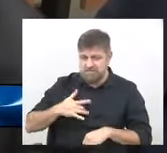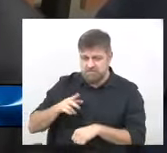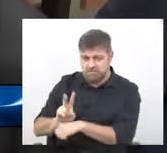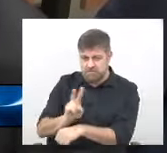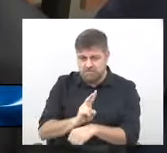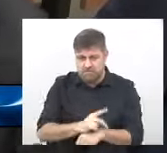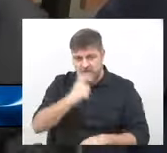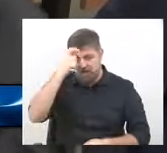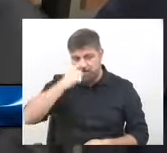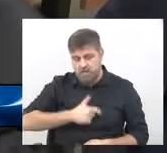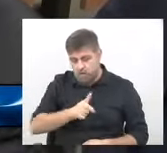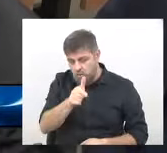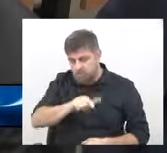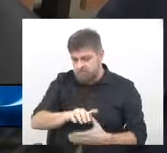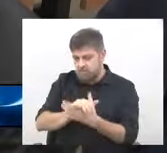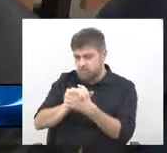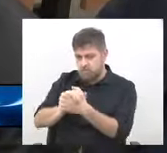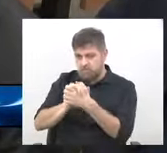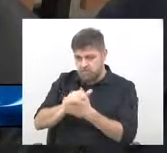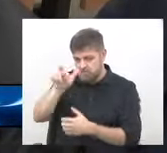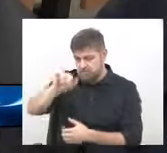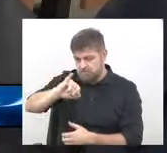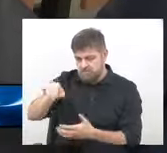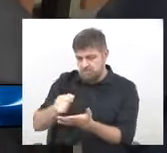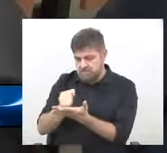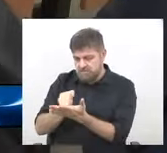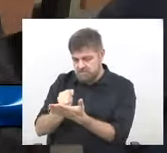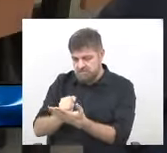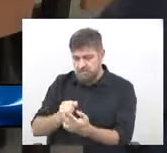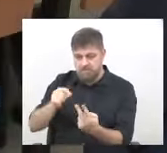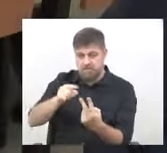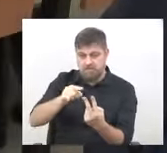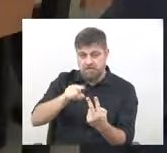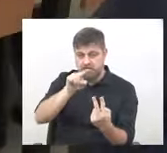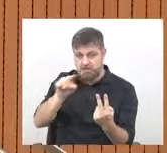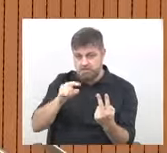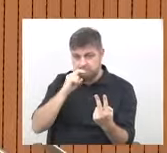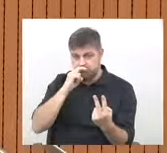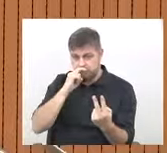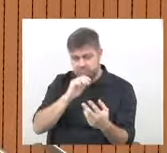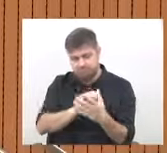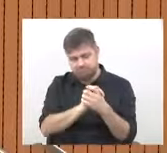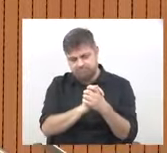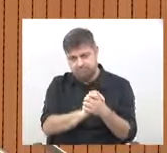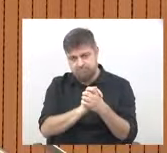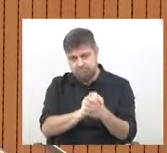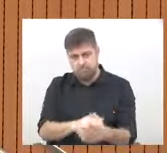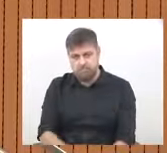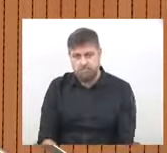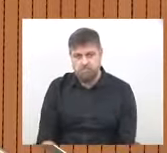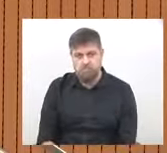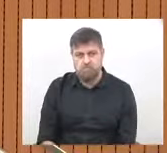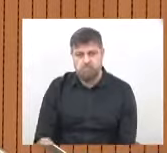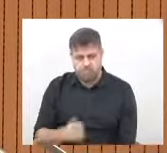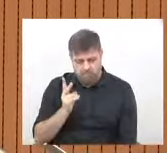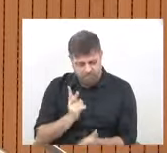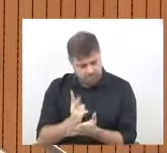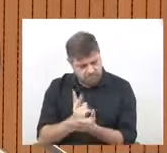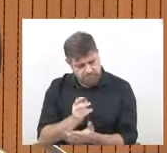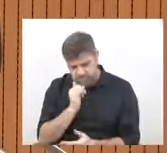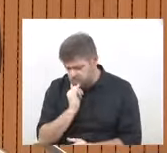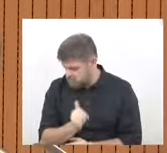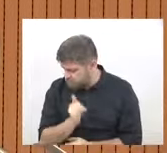nome da bancada, ao senhor e ao vereador Zé Carlos. Muito agradecido, nome vereador Luiz Henrique Cirilo, eu sempre comento, eu sempre